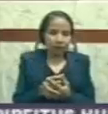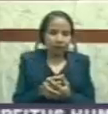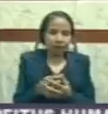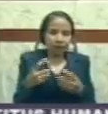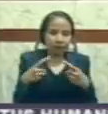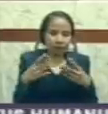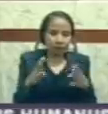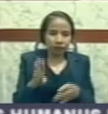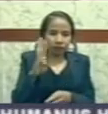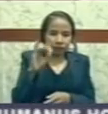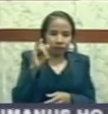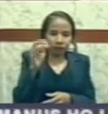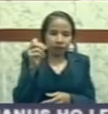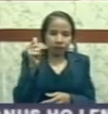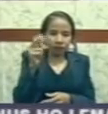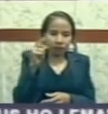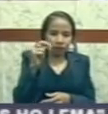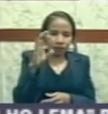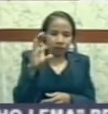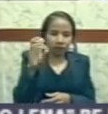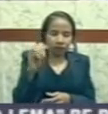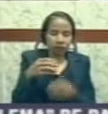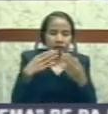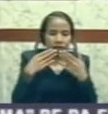Distinto deputado Bianco. Obrigado.